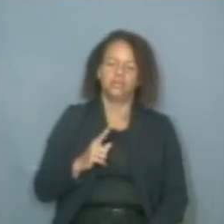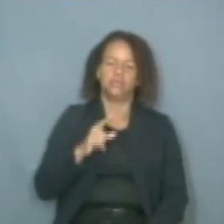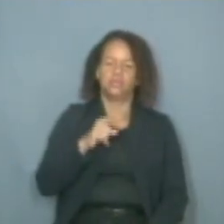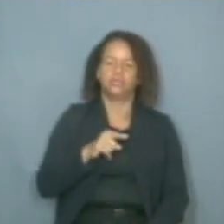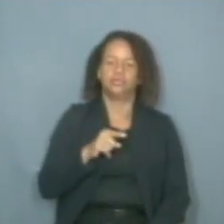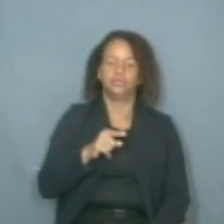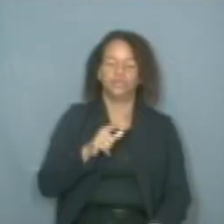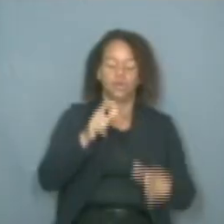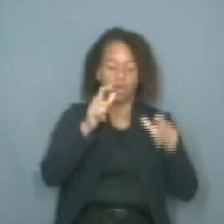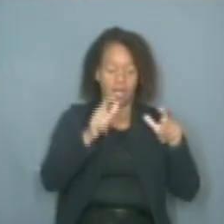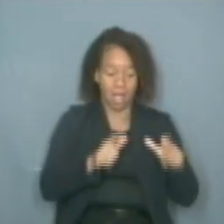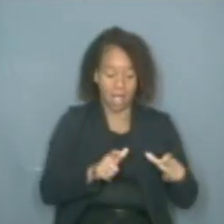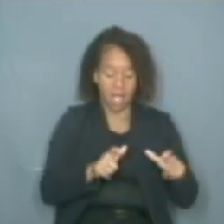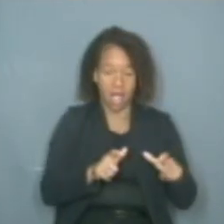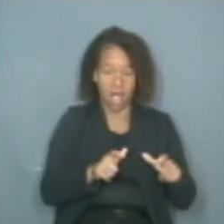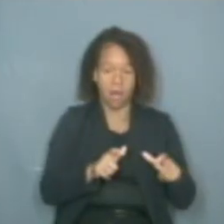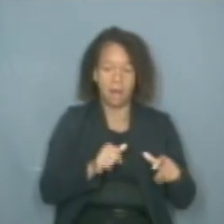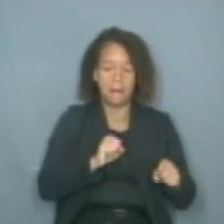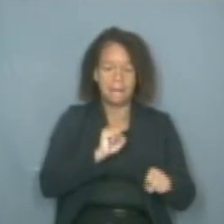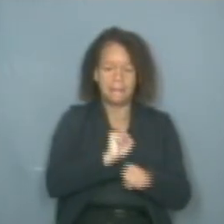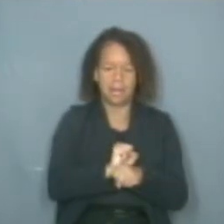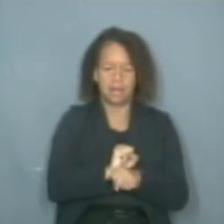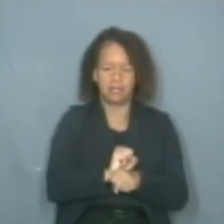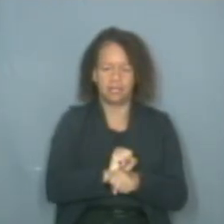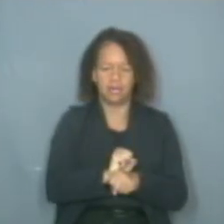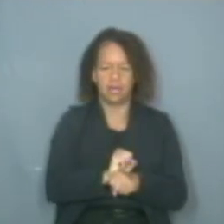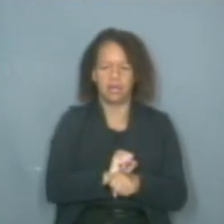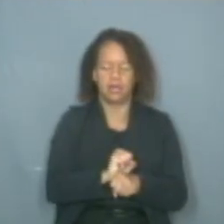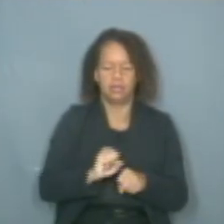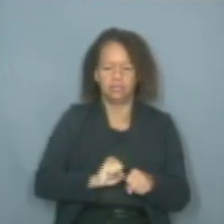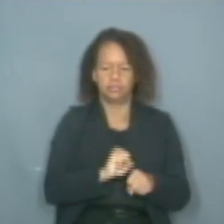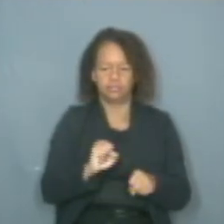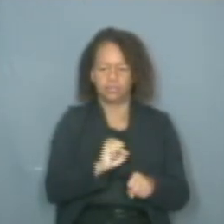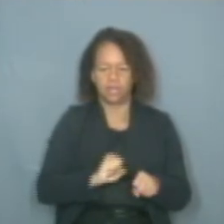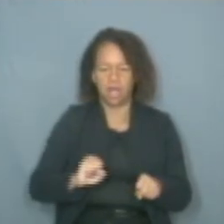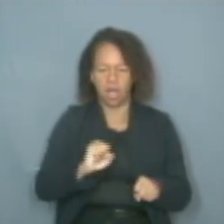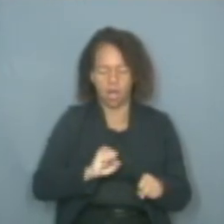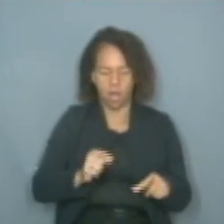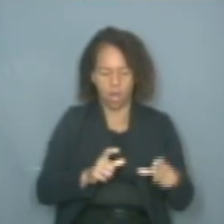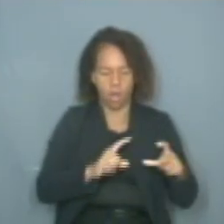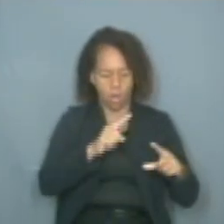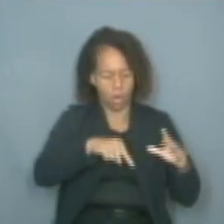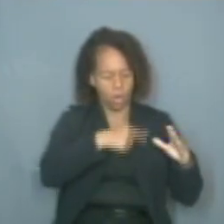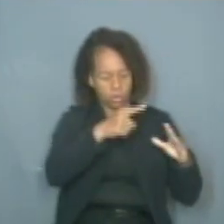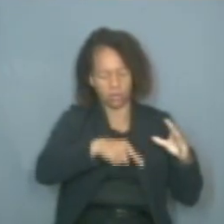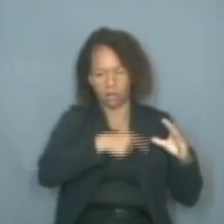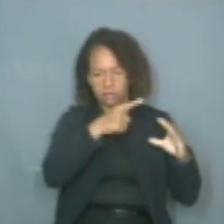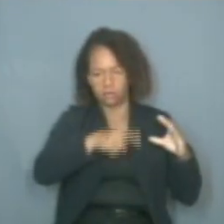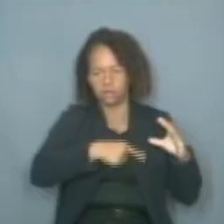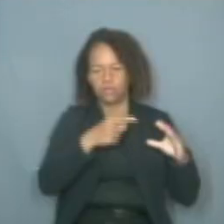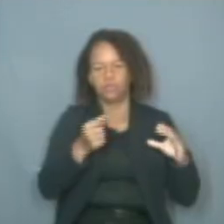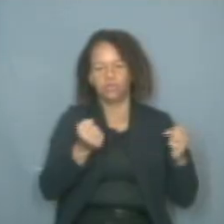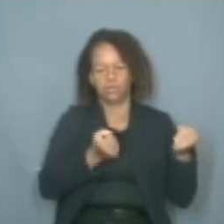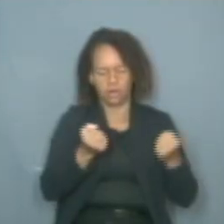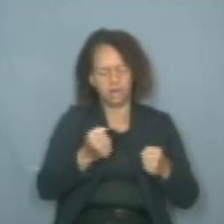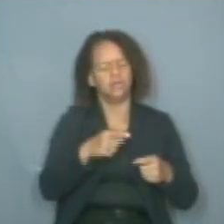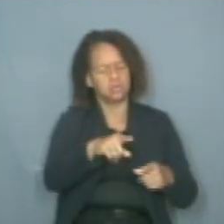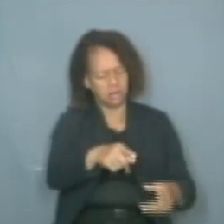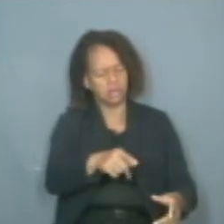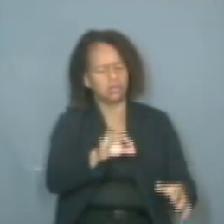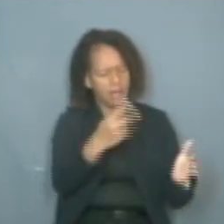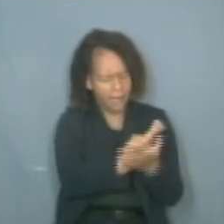um dispositivo para travar a roda do veículo. Que, claro, se houver infração, que